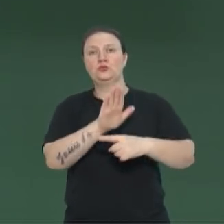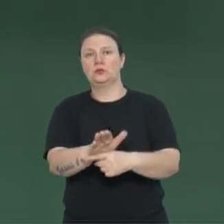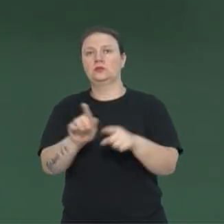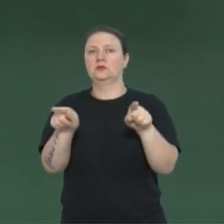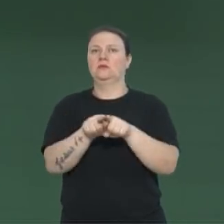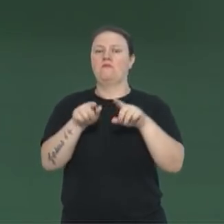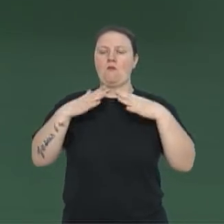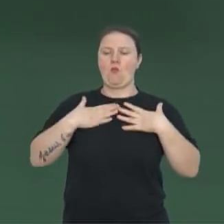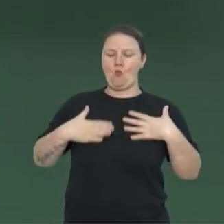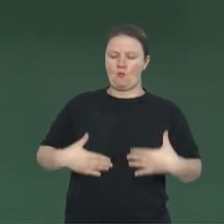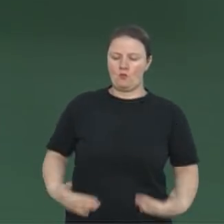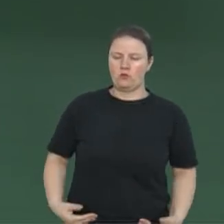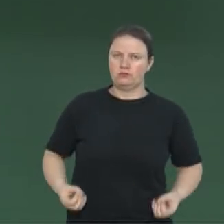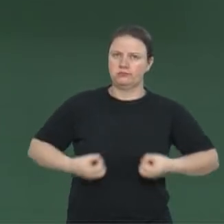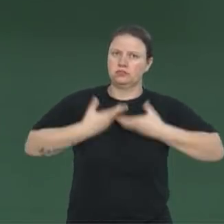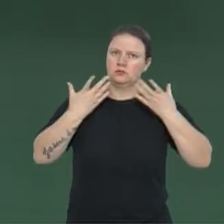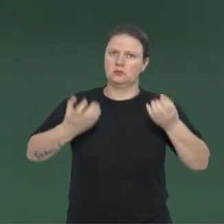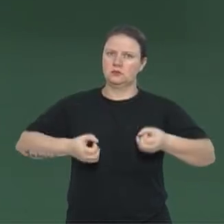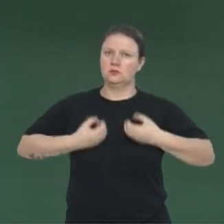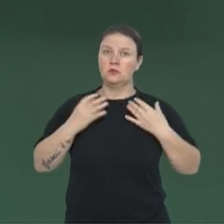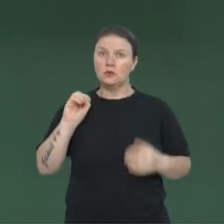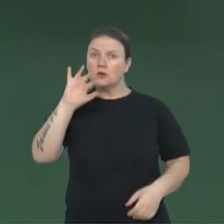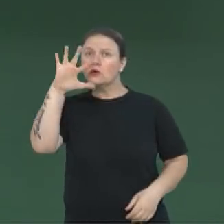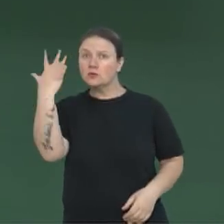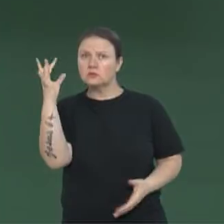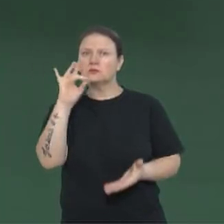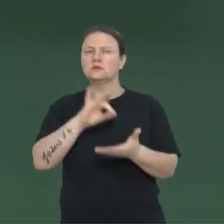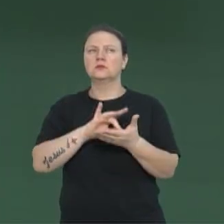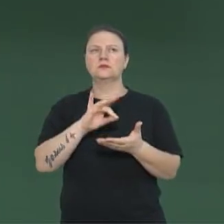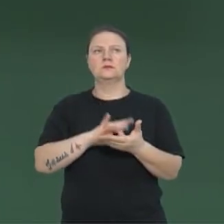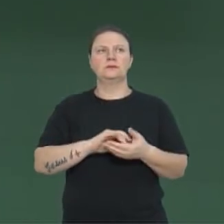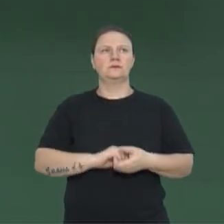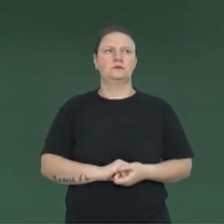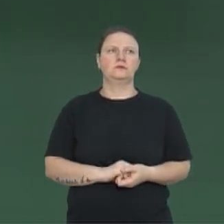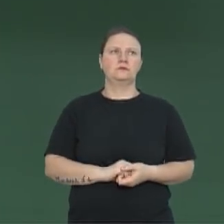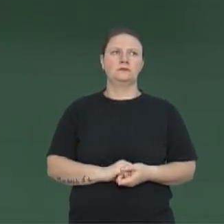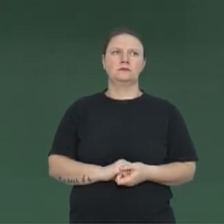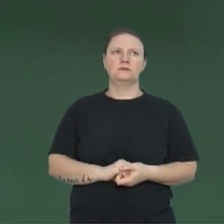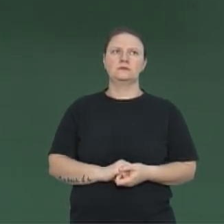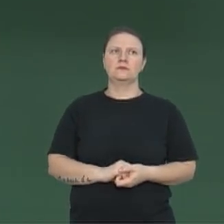corporal aconteça e seja eficaz no trabalho artístico.